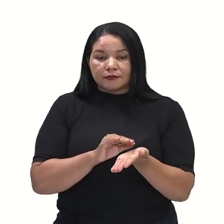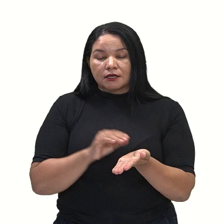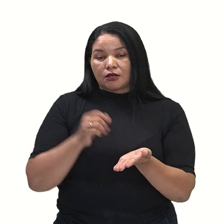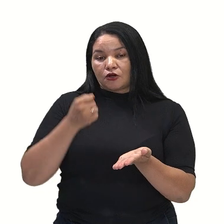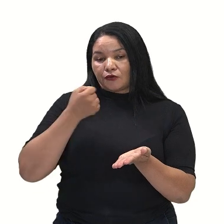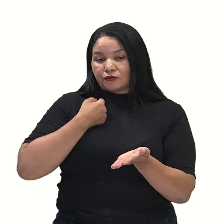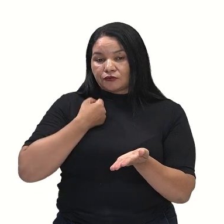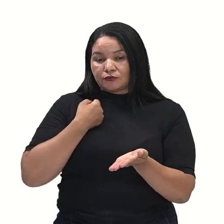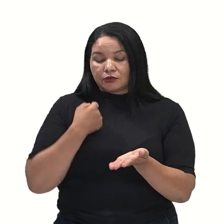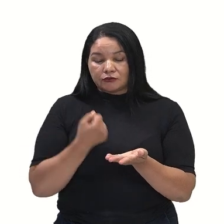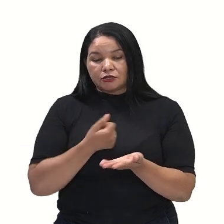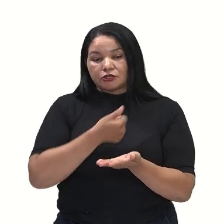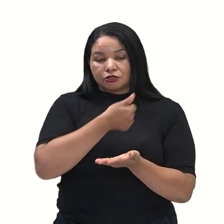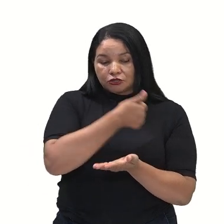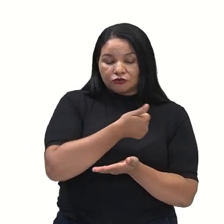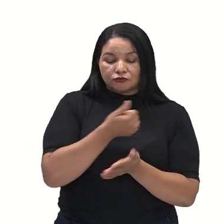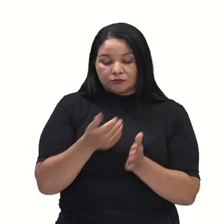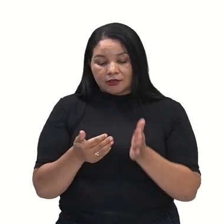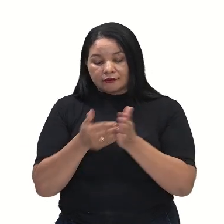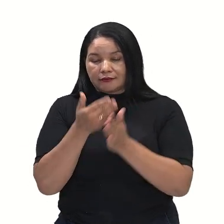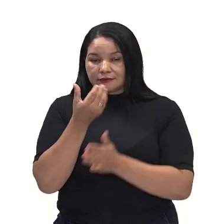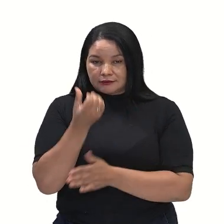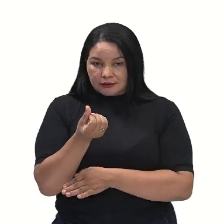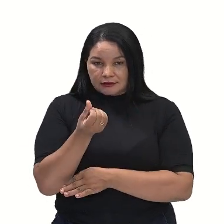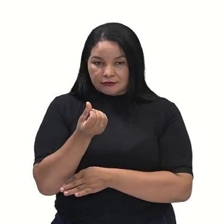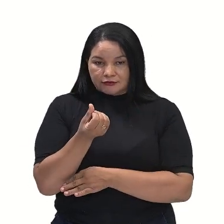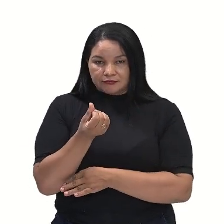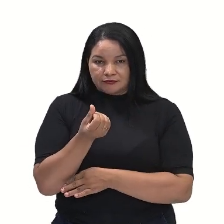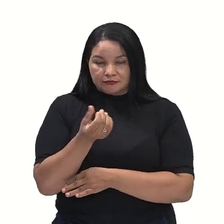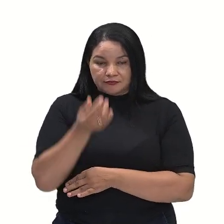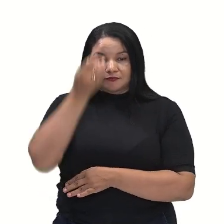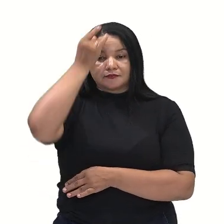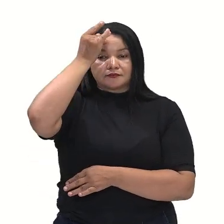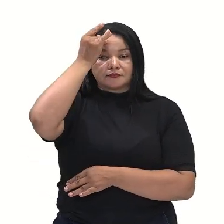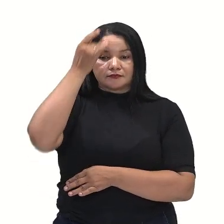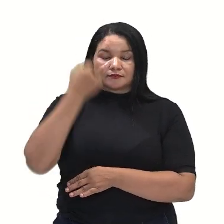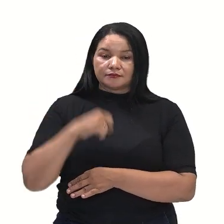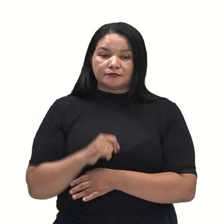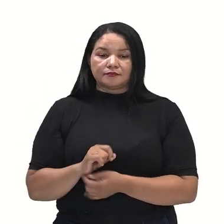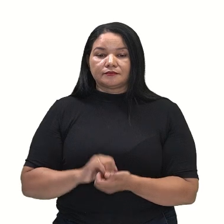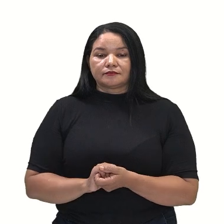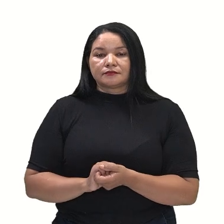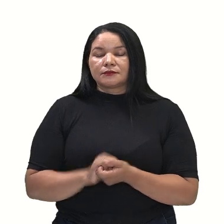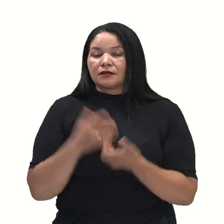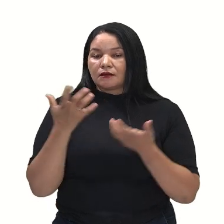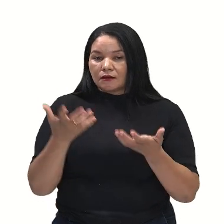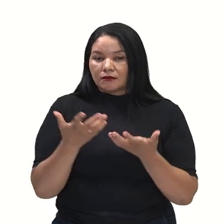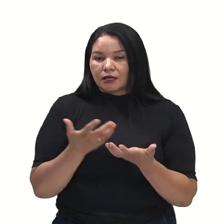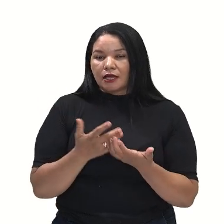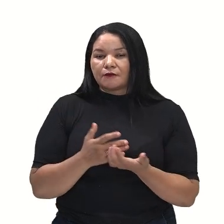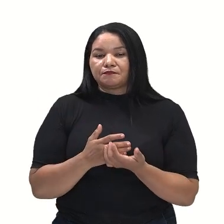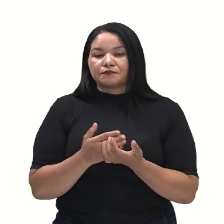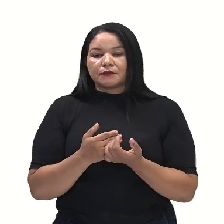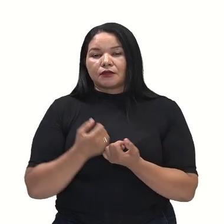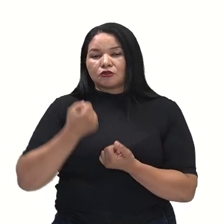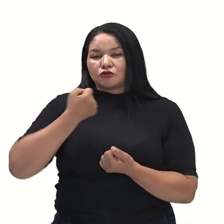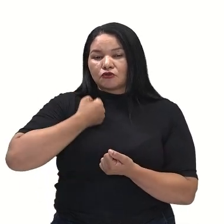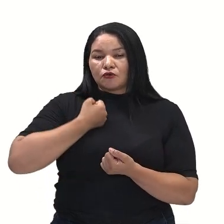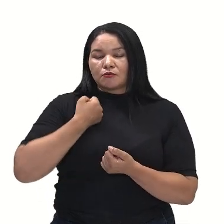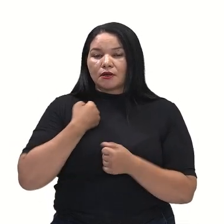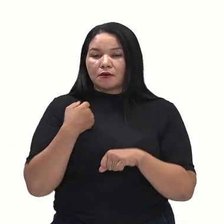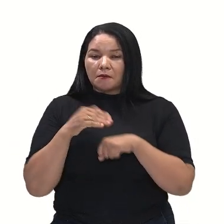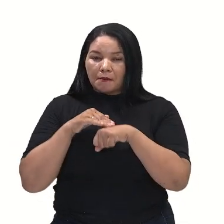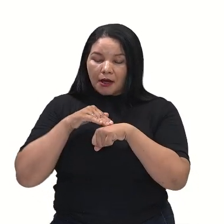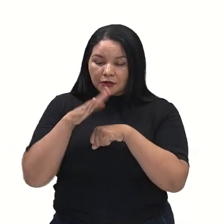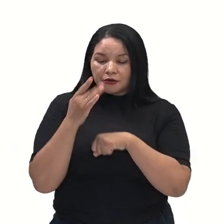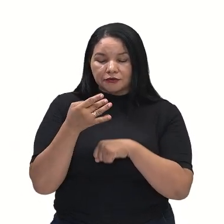que vão de 1 até 6, tá bom? Como ele quer, na letra C, números maiores do que 4, reparem